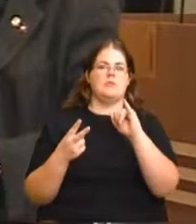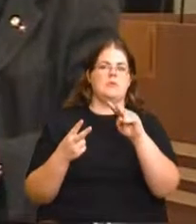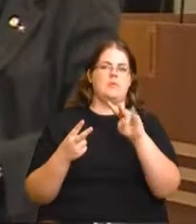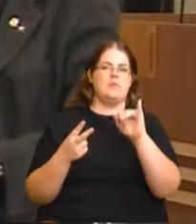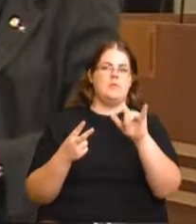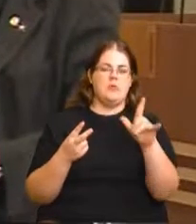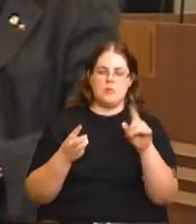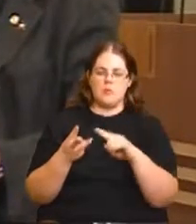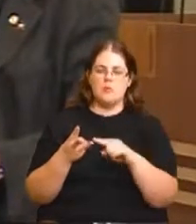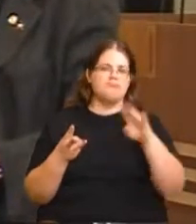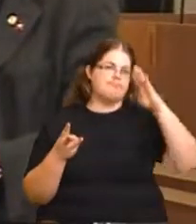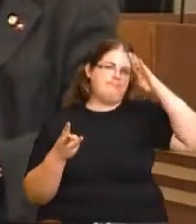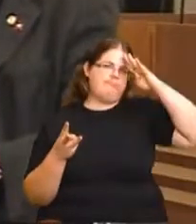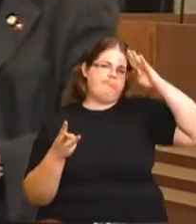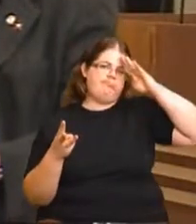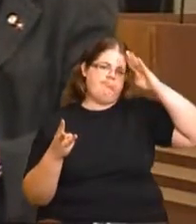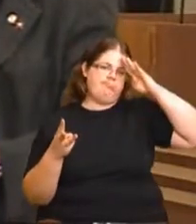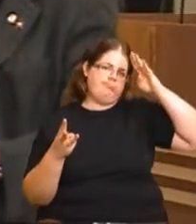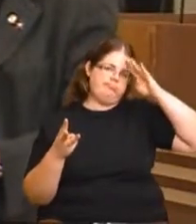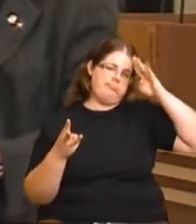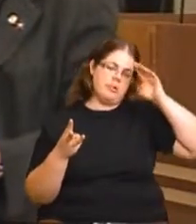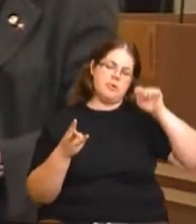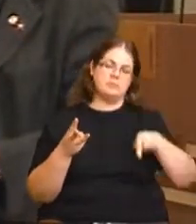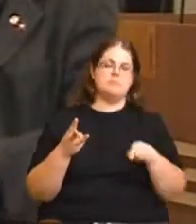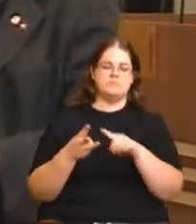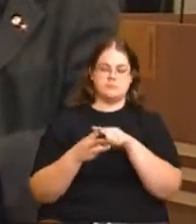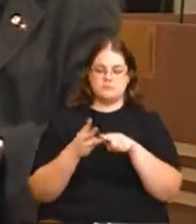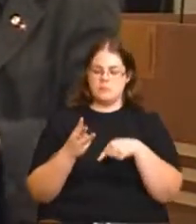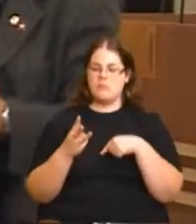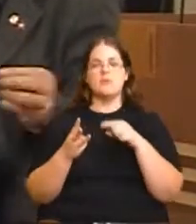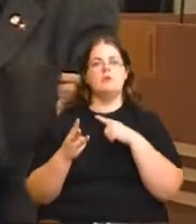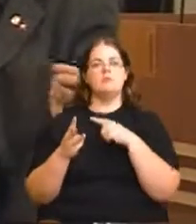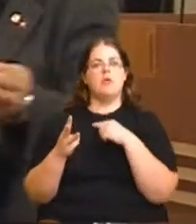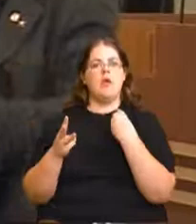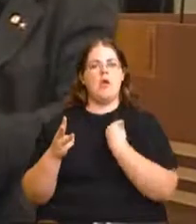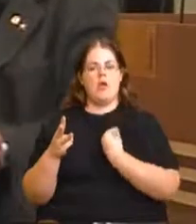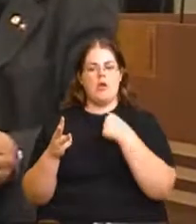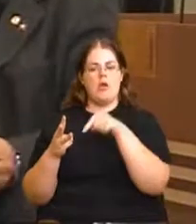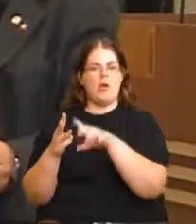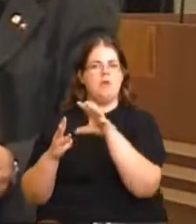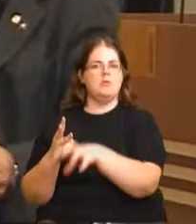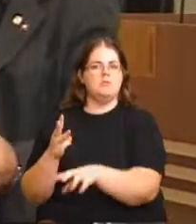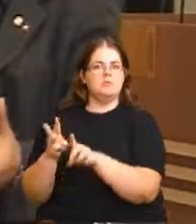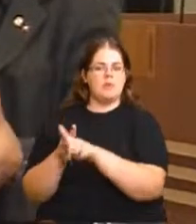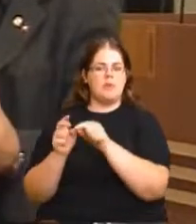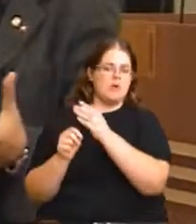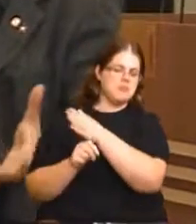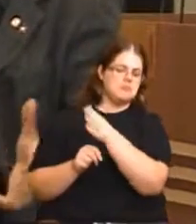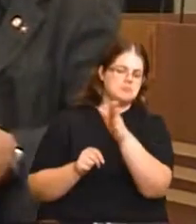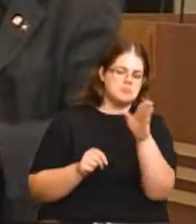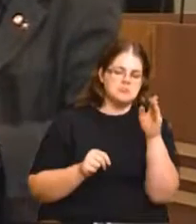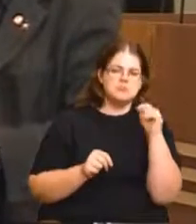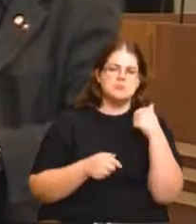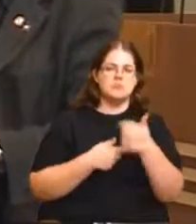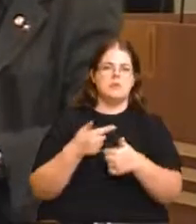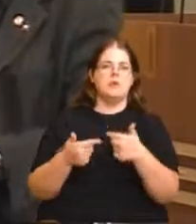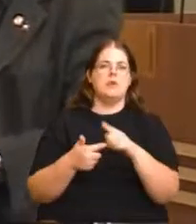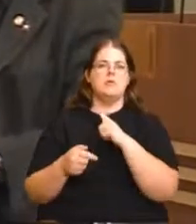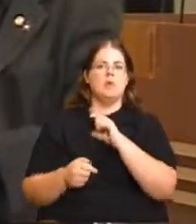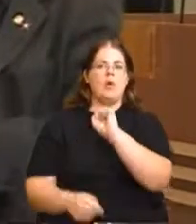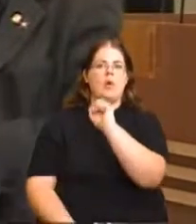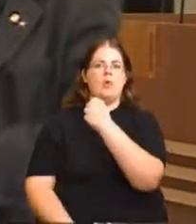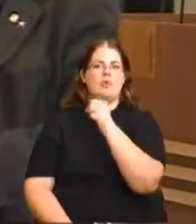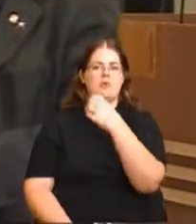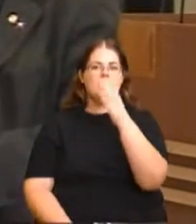Civil. Lá tem o Exército, lá na Zona Norte. Olha, será que o Exército pode fazer alguma ação, né, que se circular lá nos bairros? Porque tem lá